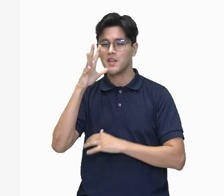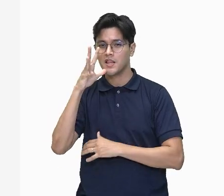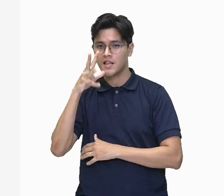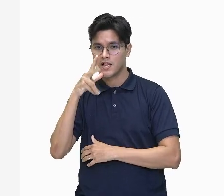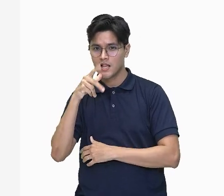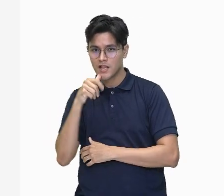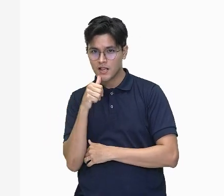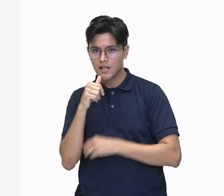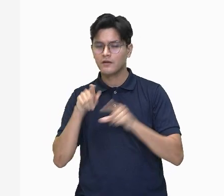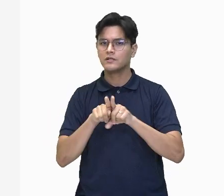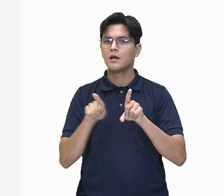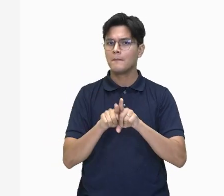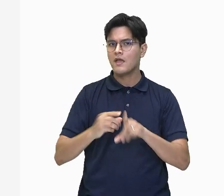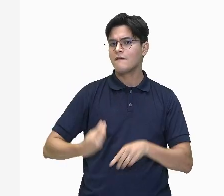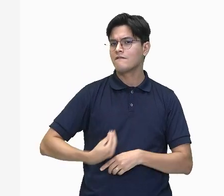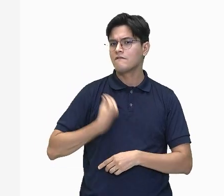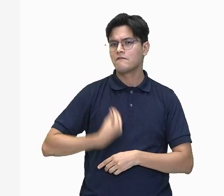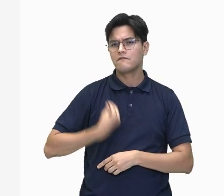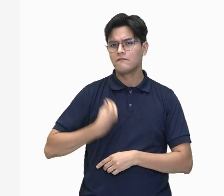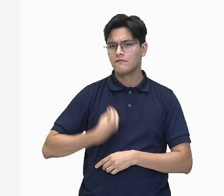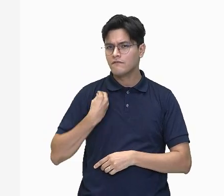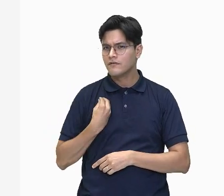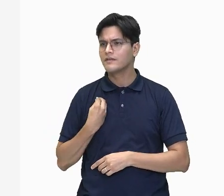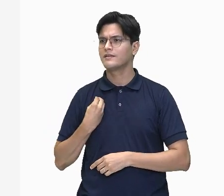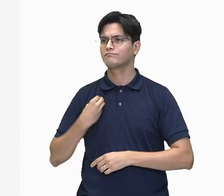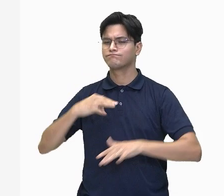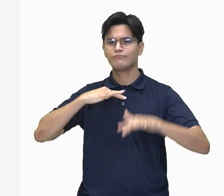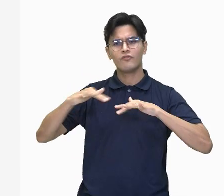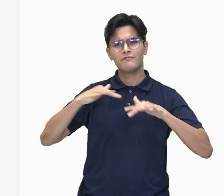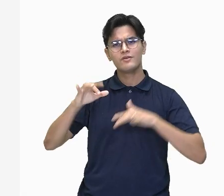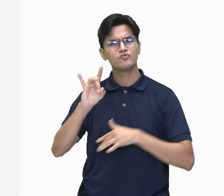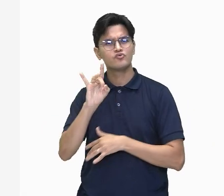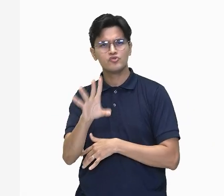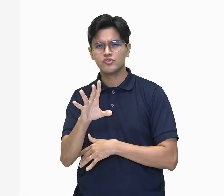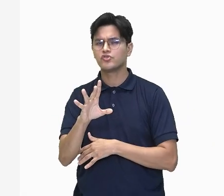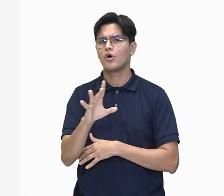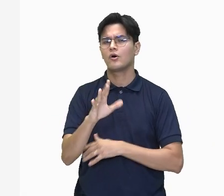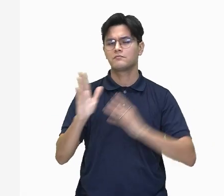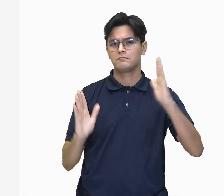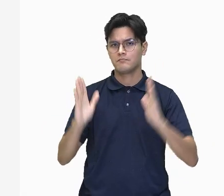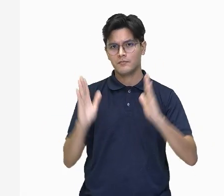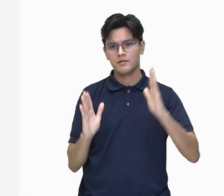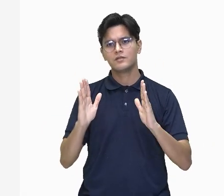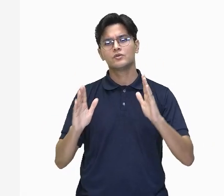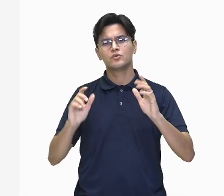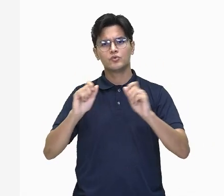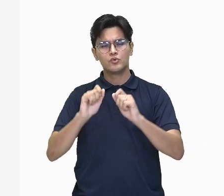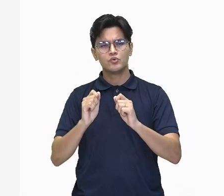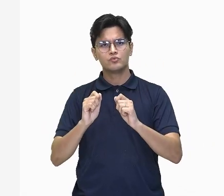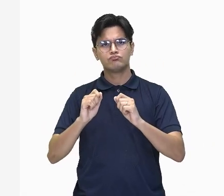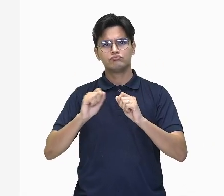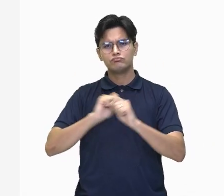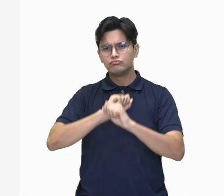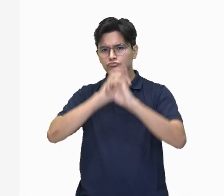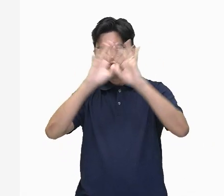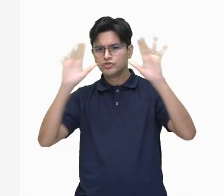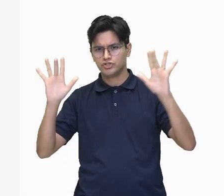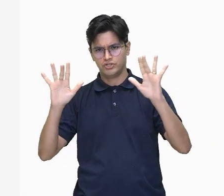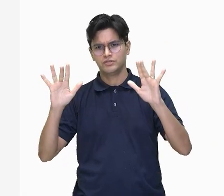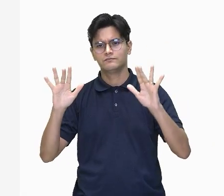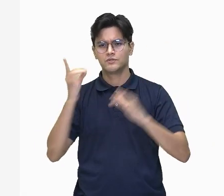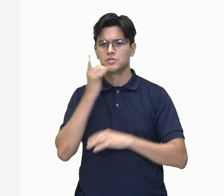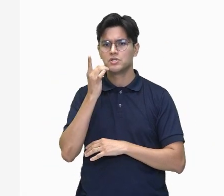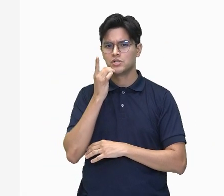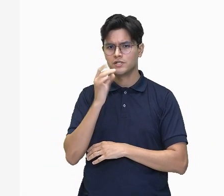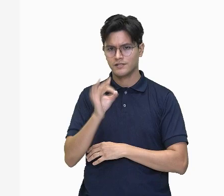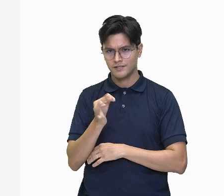havia a luz do dia. A eletricidade permitiu o surgimento de novos meios de produção, cidades iluminadas, sistemas de comunicação mais rápidos e